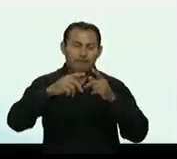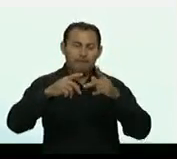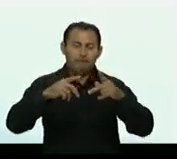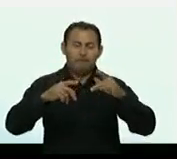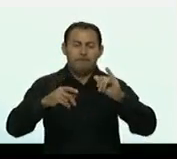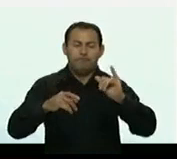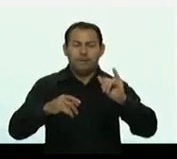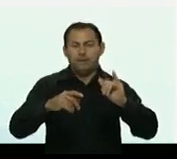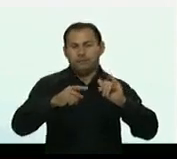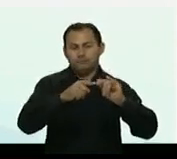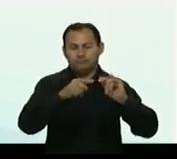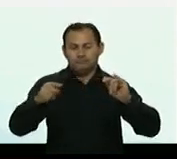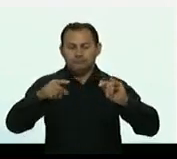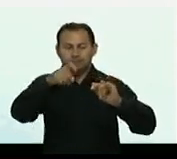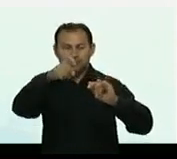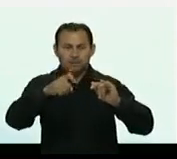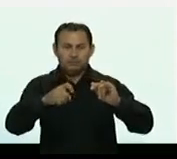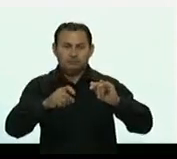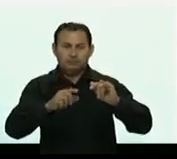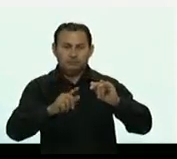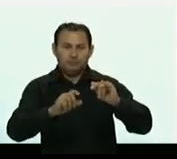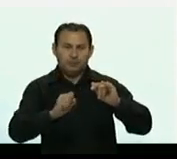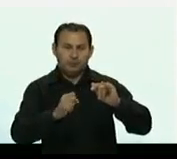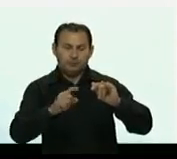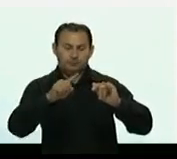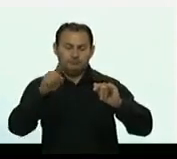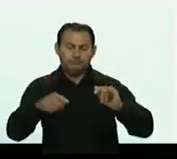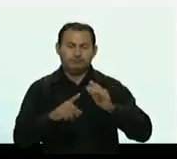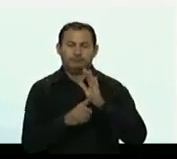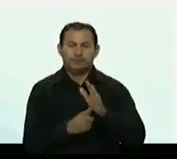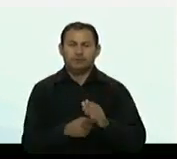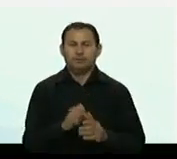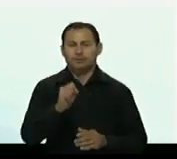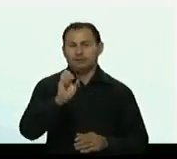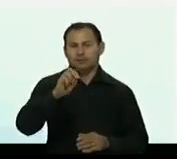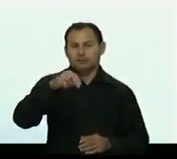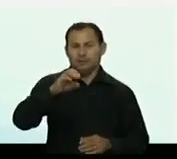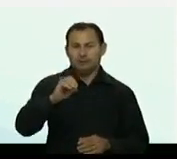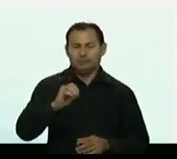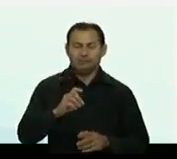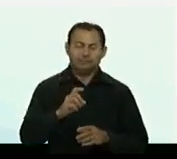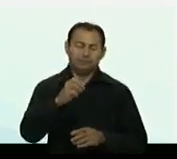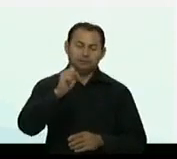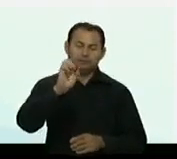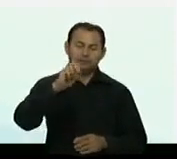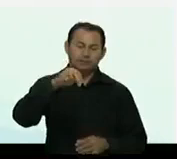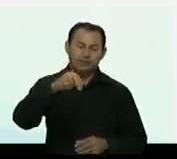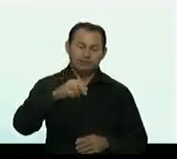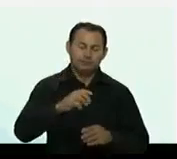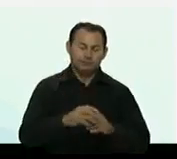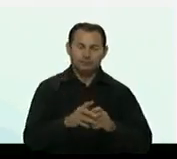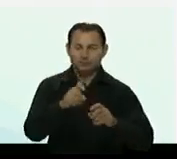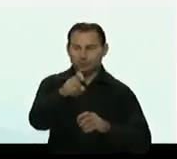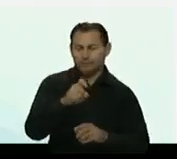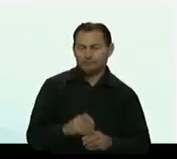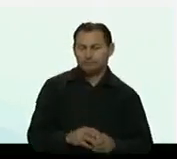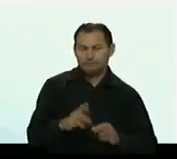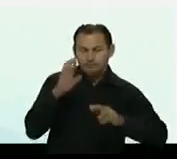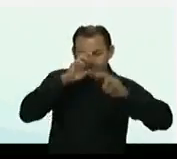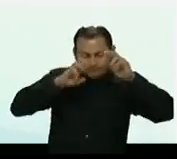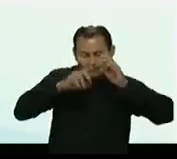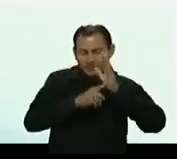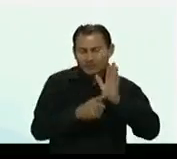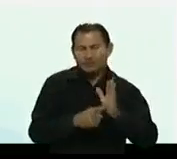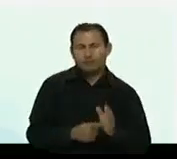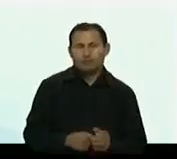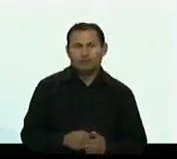veja que essa função, apareceu aqui esse termo, o seno de x. Analisando a situação, é dado